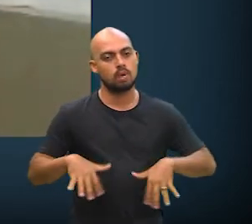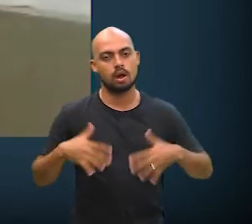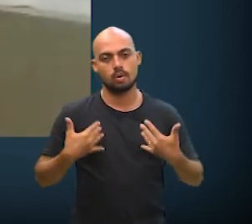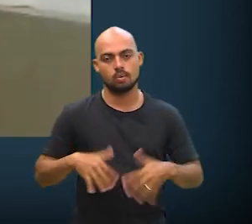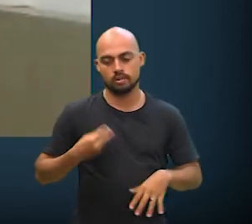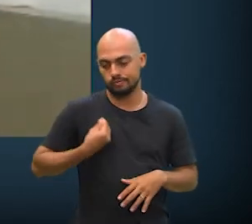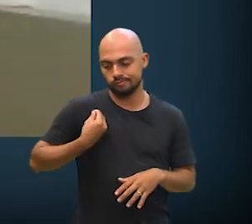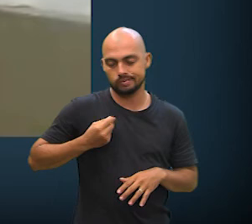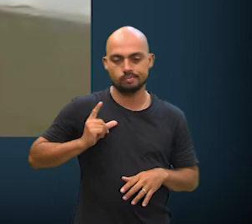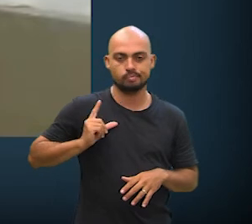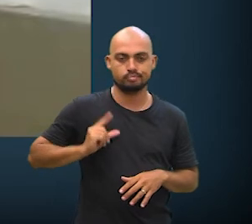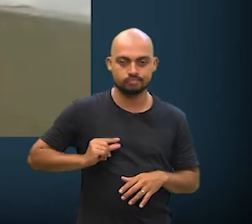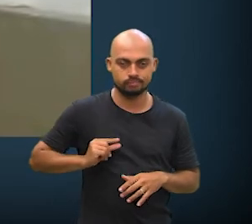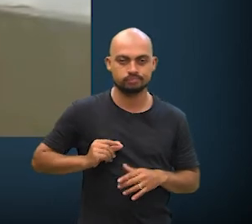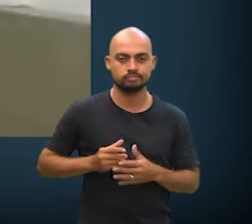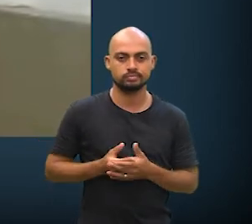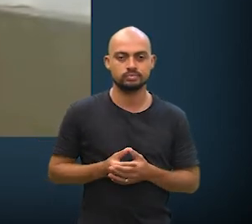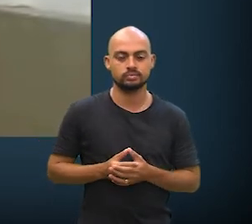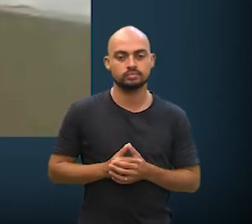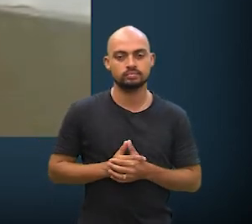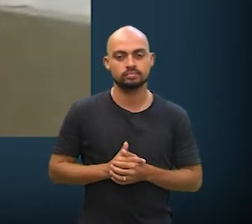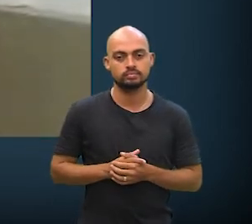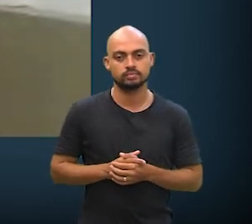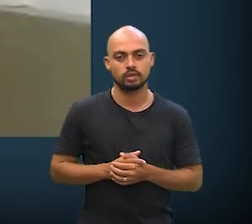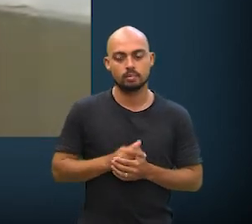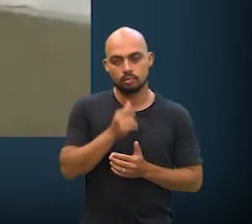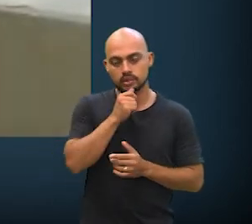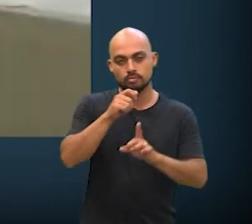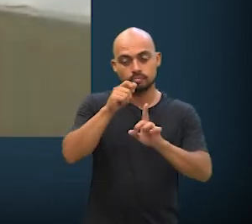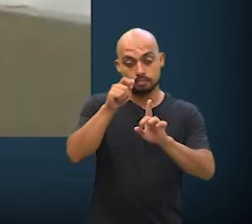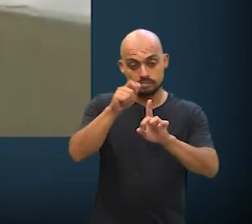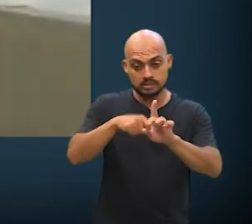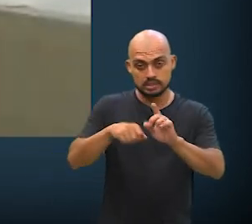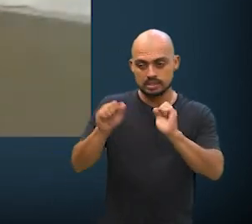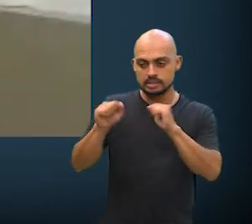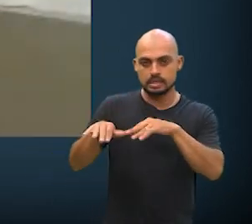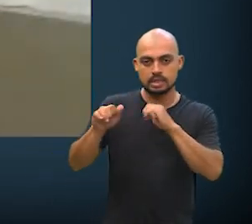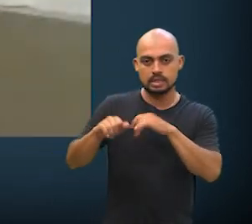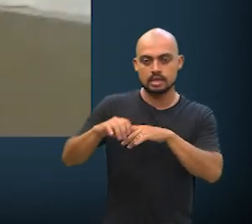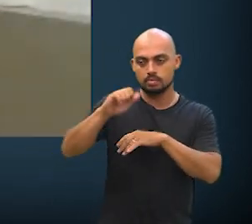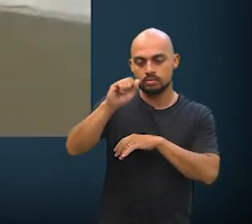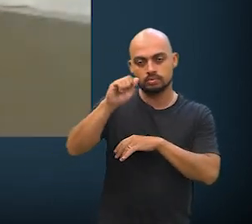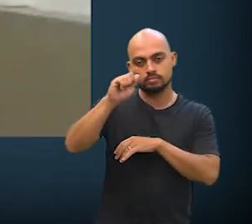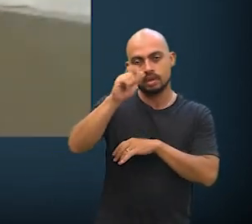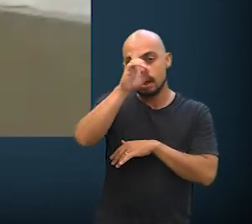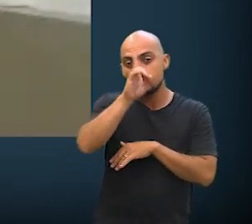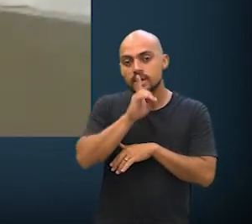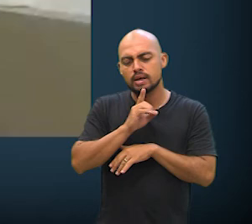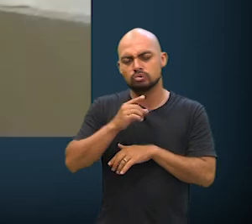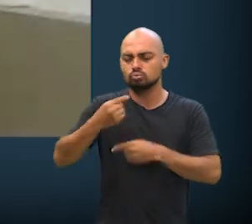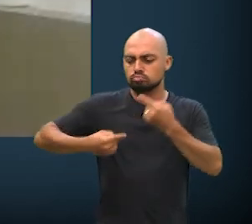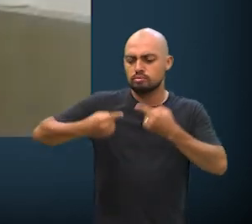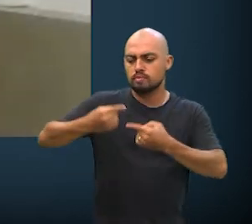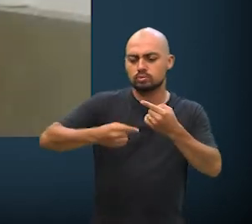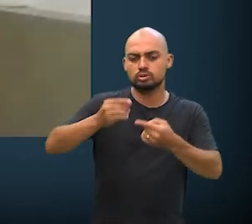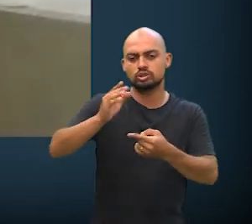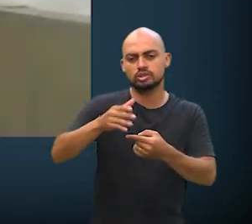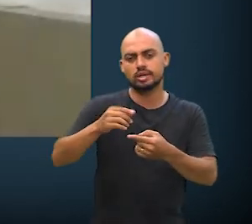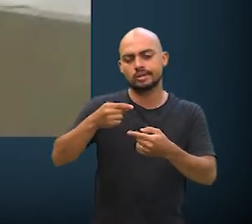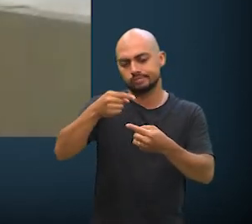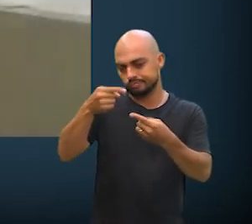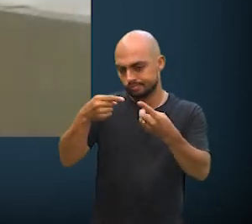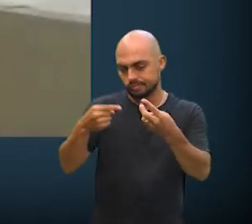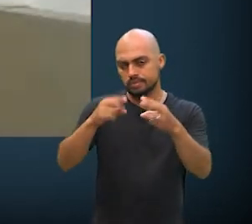curta, né? E se a gente olhar, a gente está em Setembro Amarelo, né? A gente discutiu muito sobre burnout, sobre